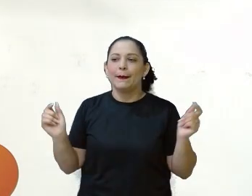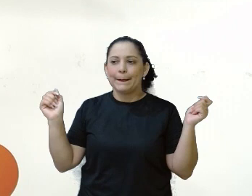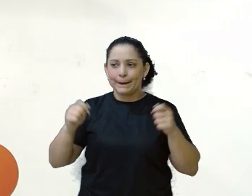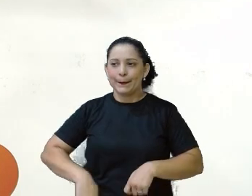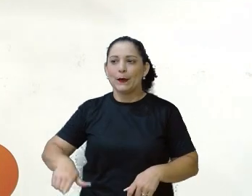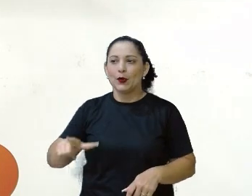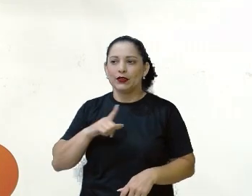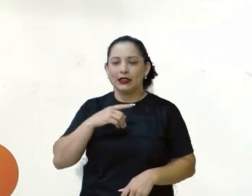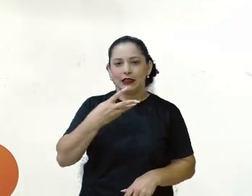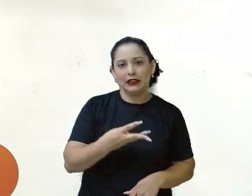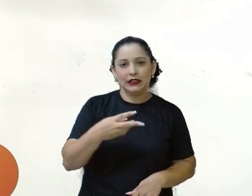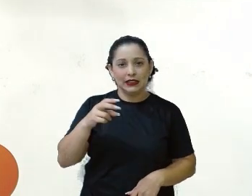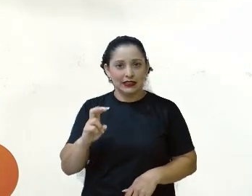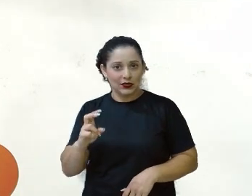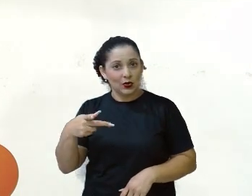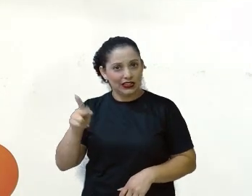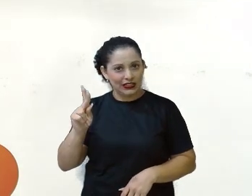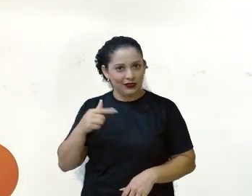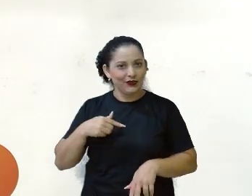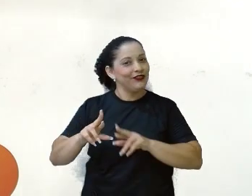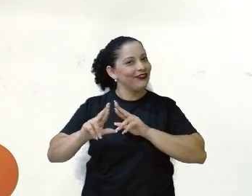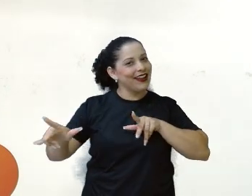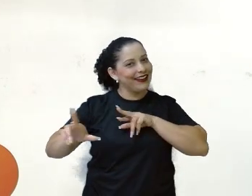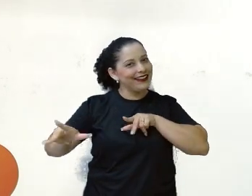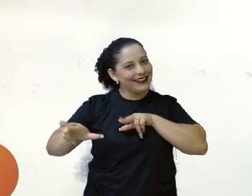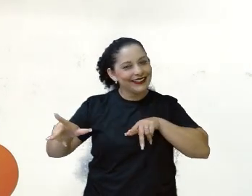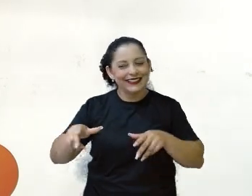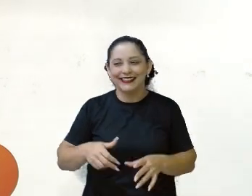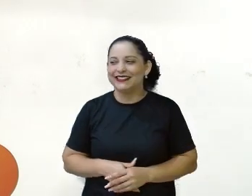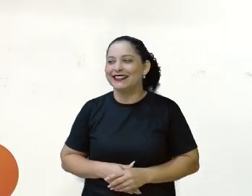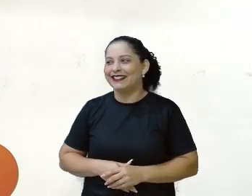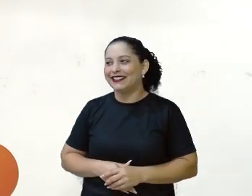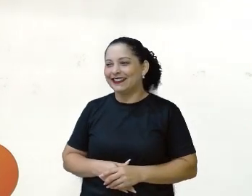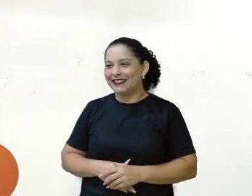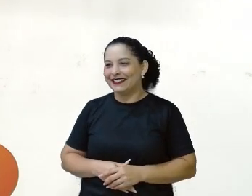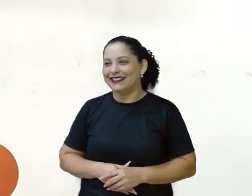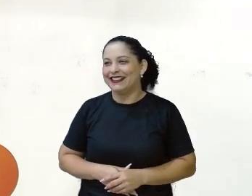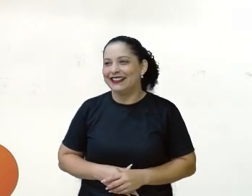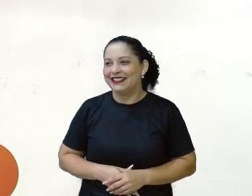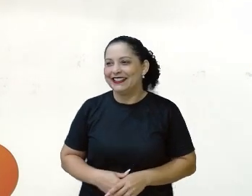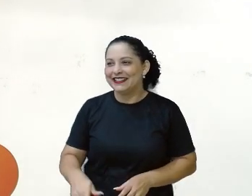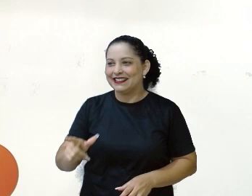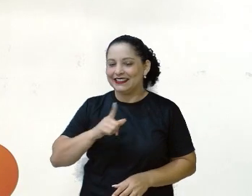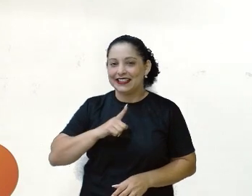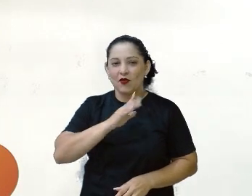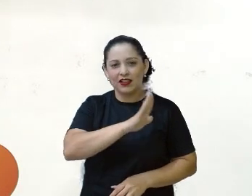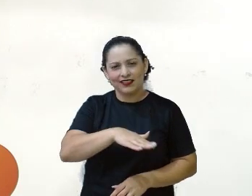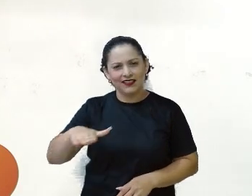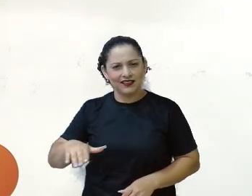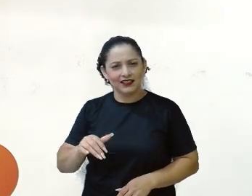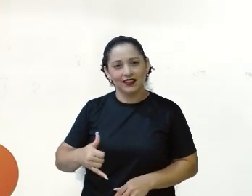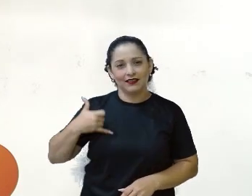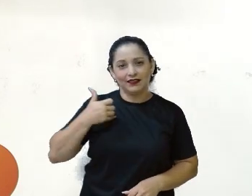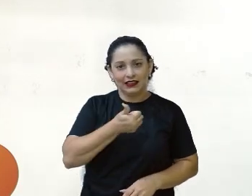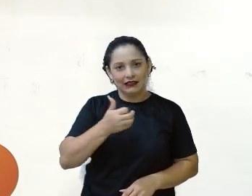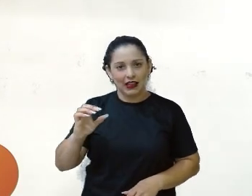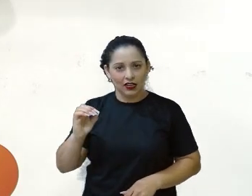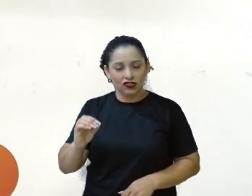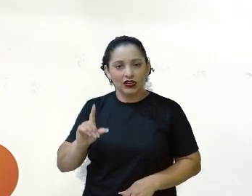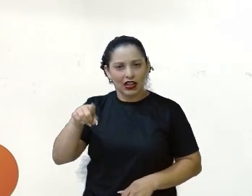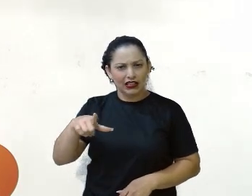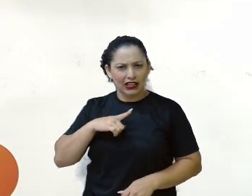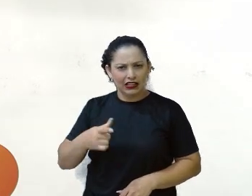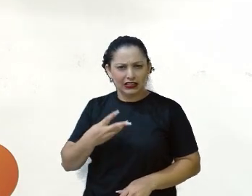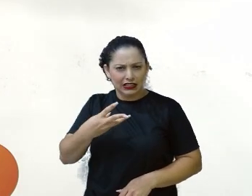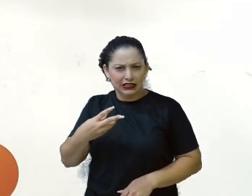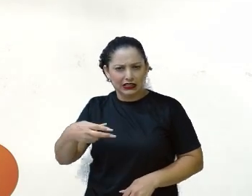35 quilos. Não é o meu caso, tá? Se uma criança de 10 anos pesa 35 quilos, ela precisa